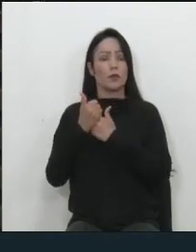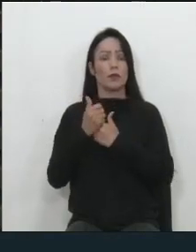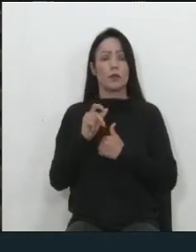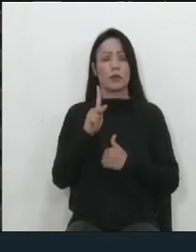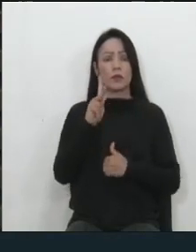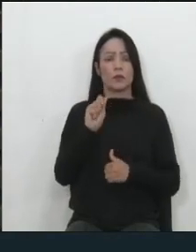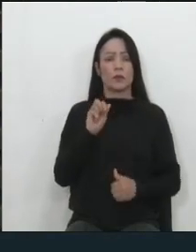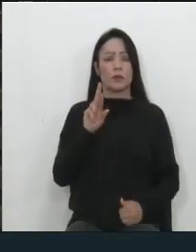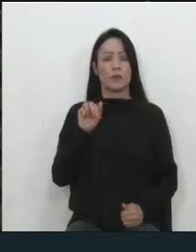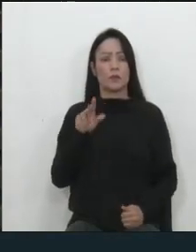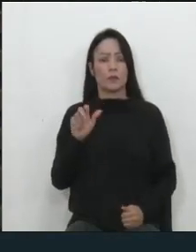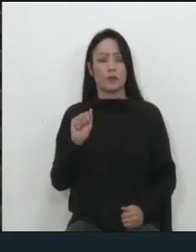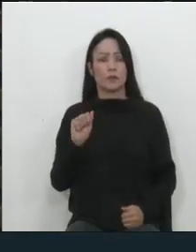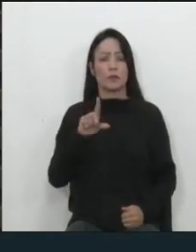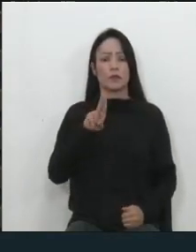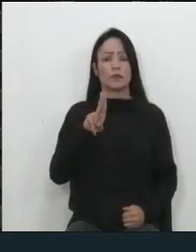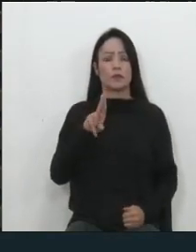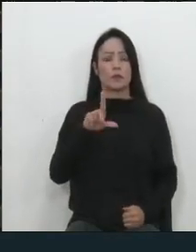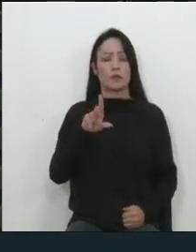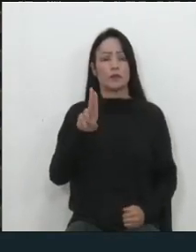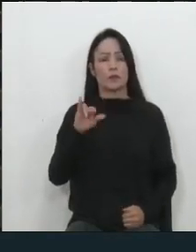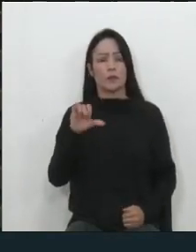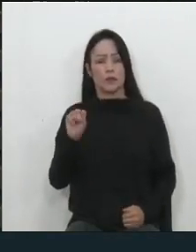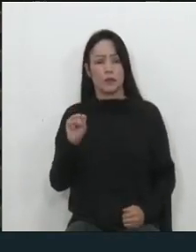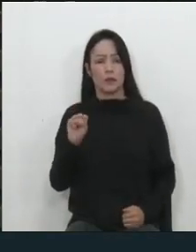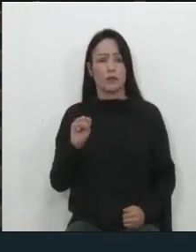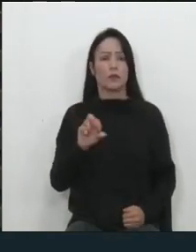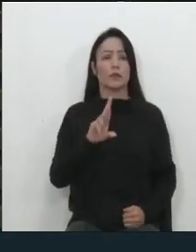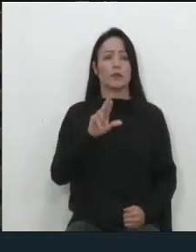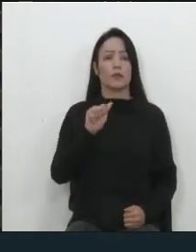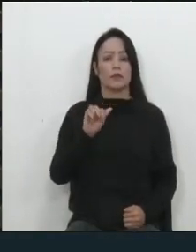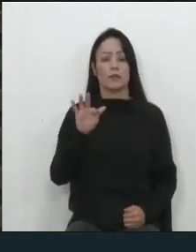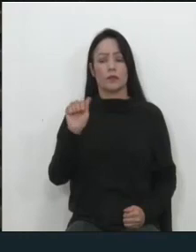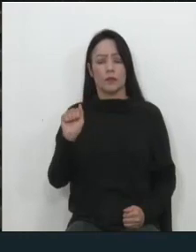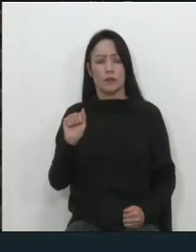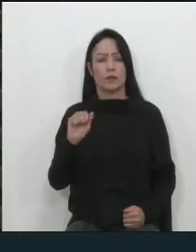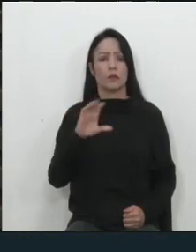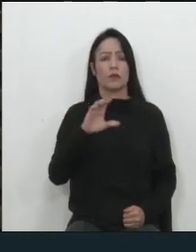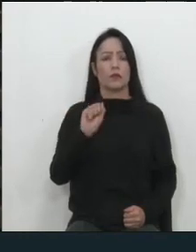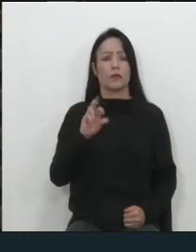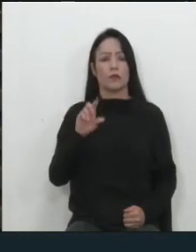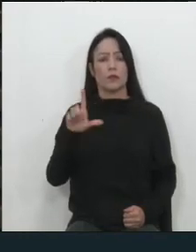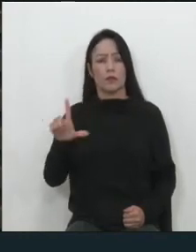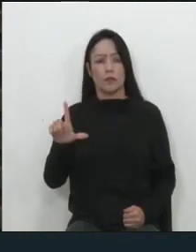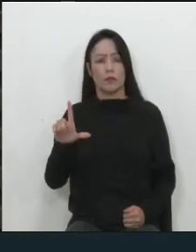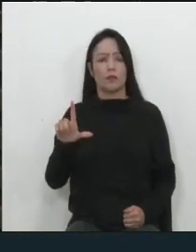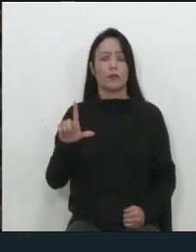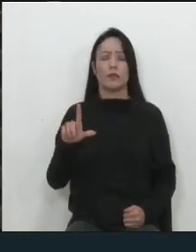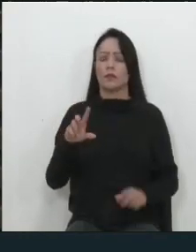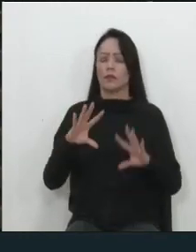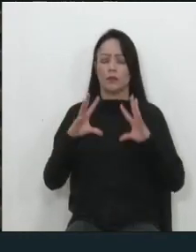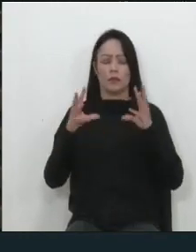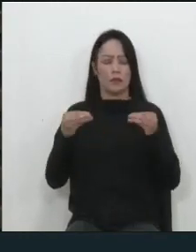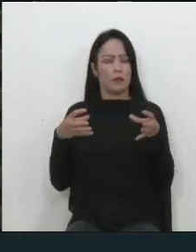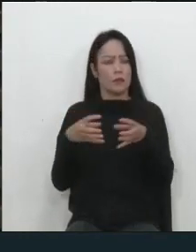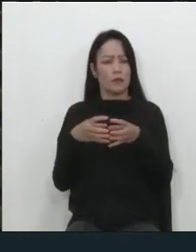Luiz, Rafa, Carol, Geleia, Lamé, todos da